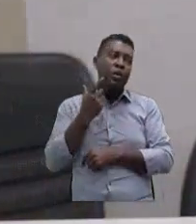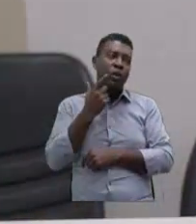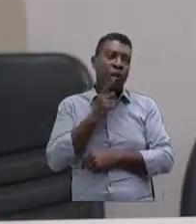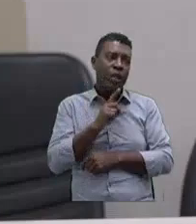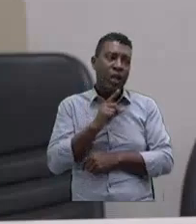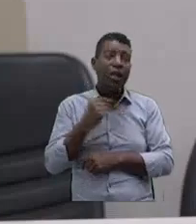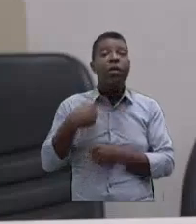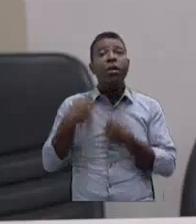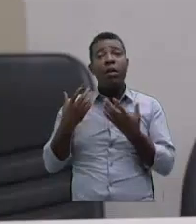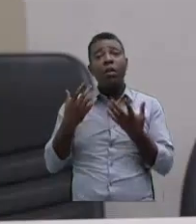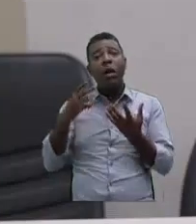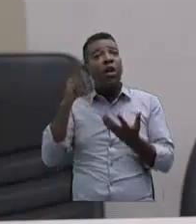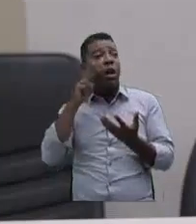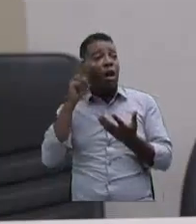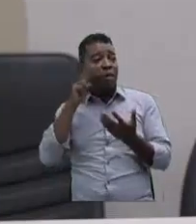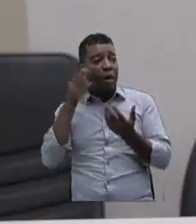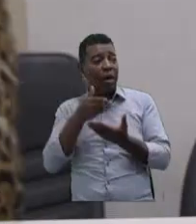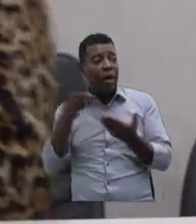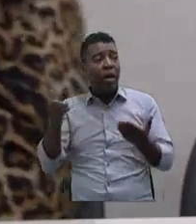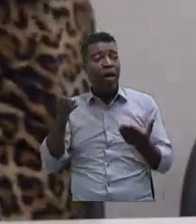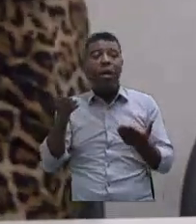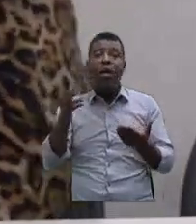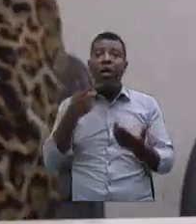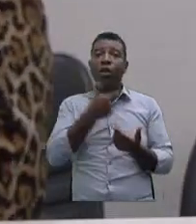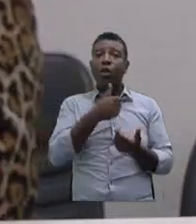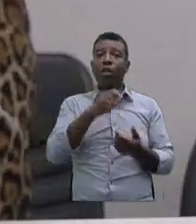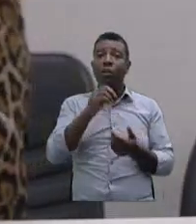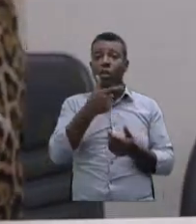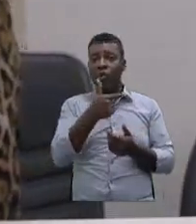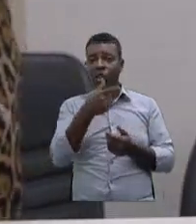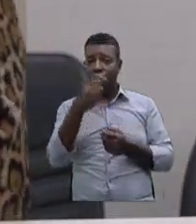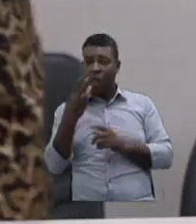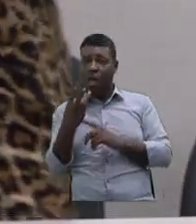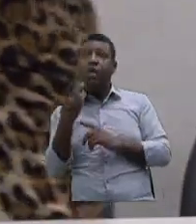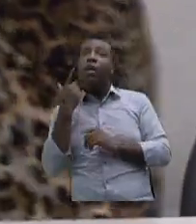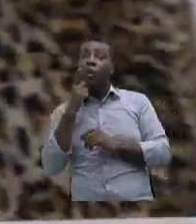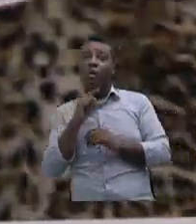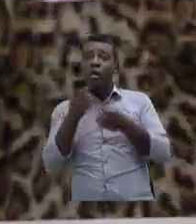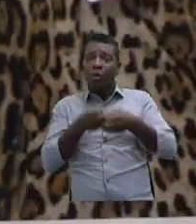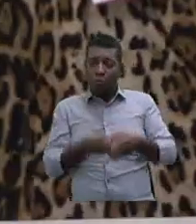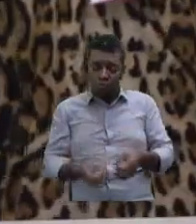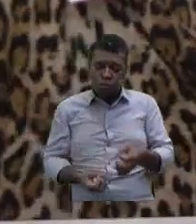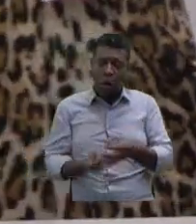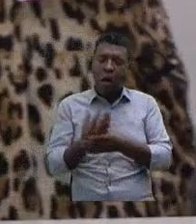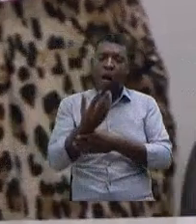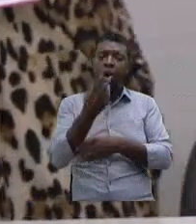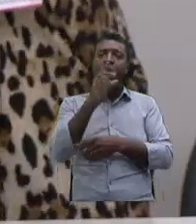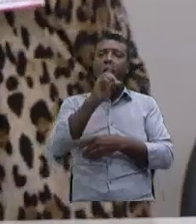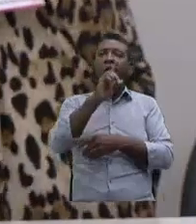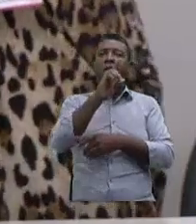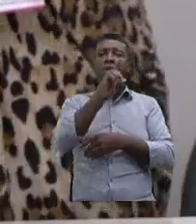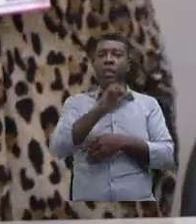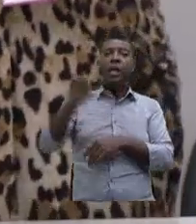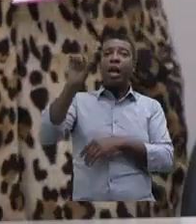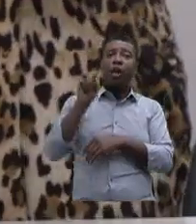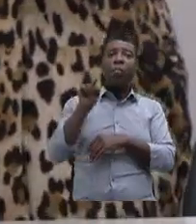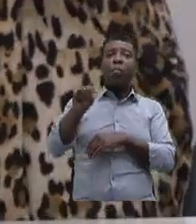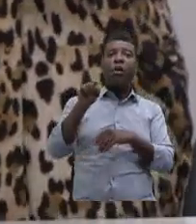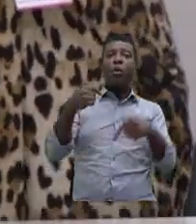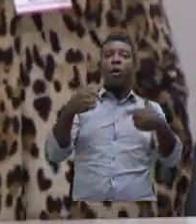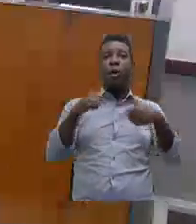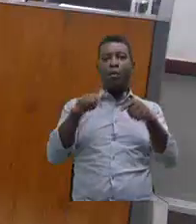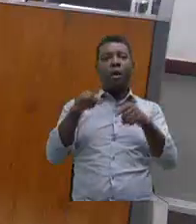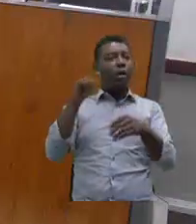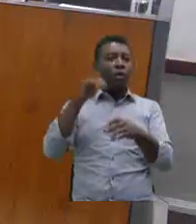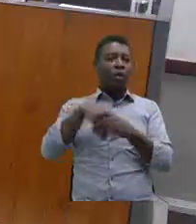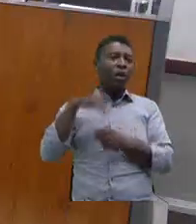ano de 2023, foram gerados 100 mil empregos nas duas áreas, cultura e turismo, no estado de Minas Gerais.